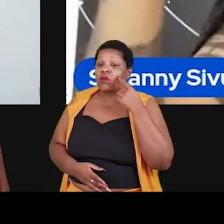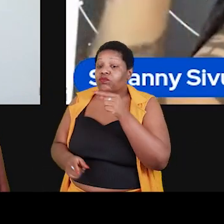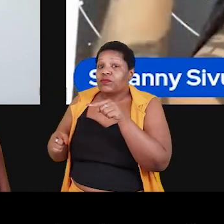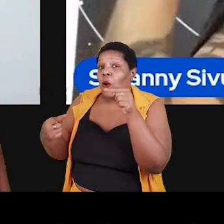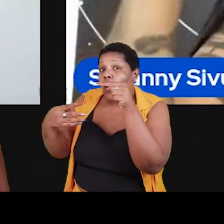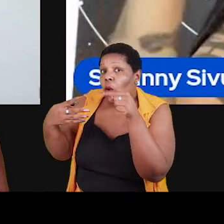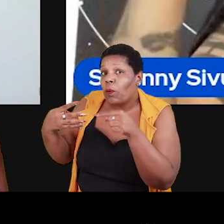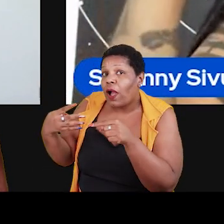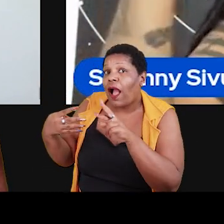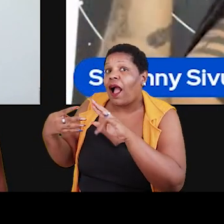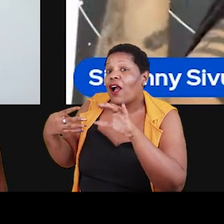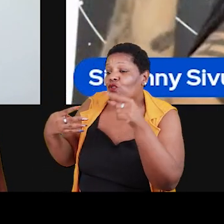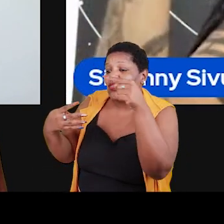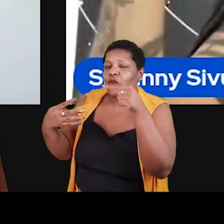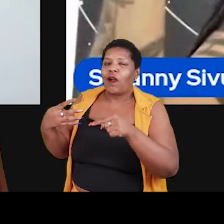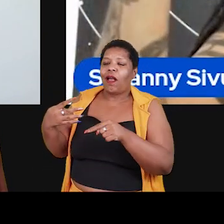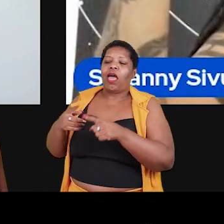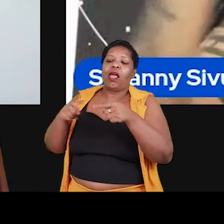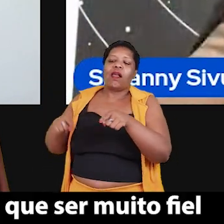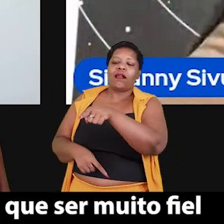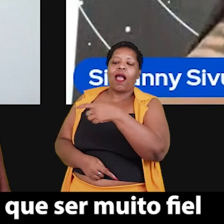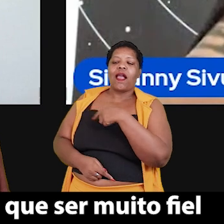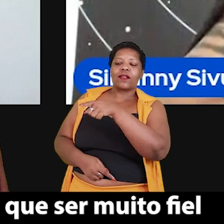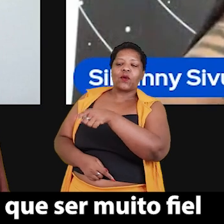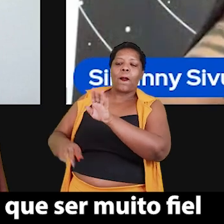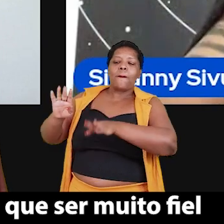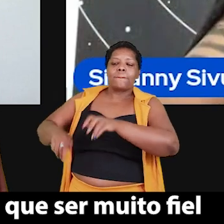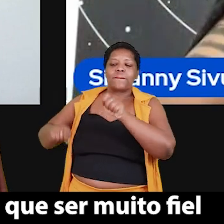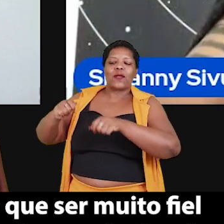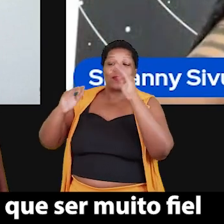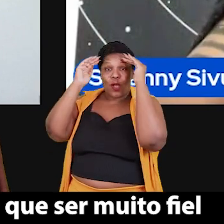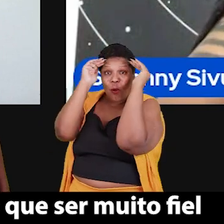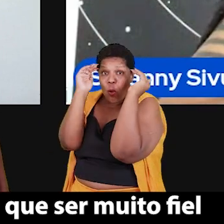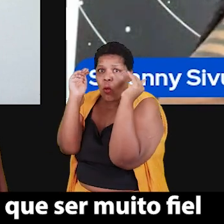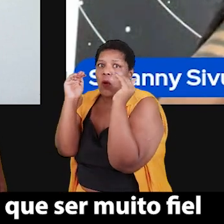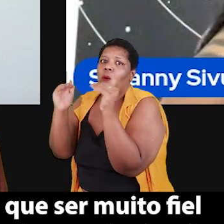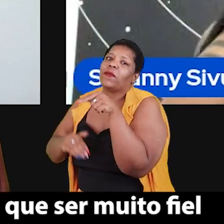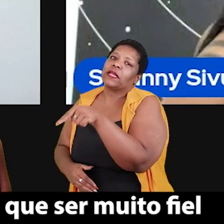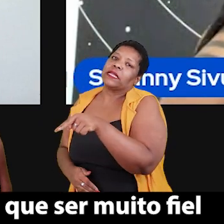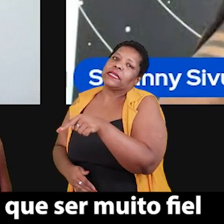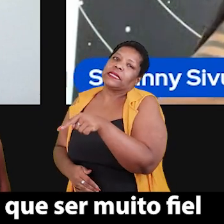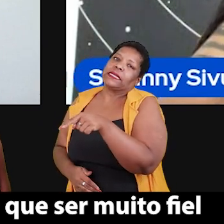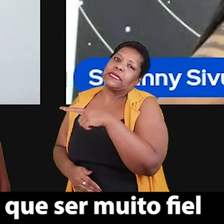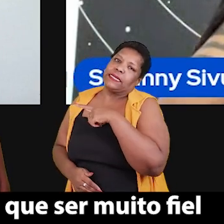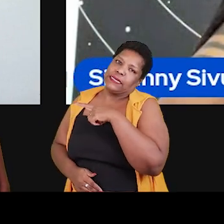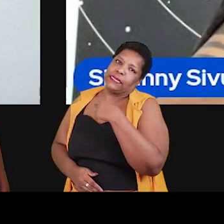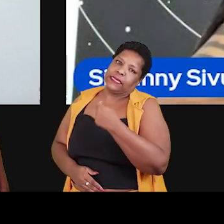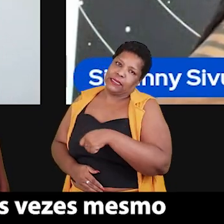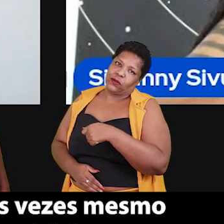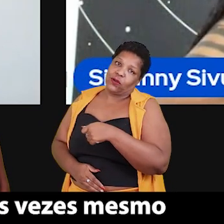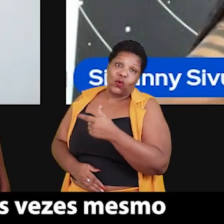arranjo. E aí, se tem percussão, eu tento ser muito fiel ao que está sendo tocado. Se não